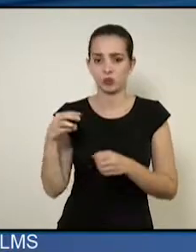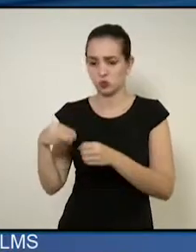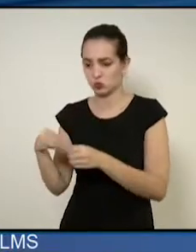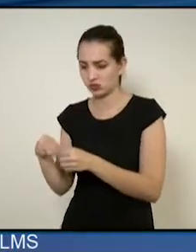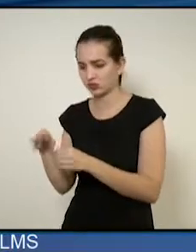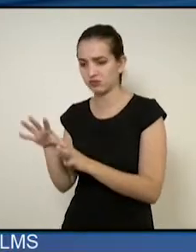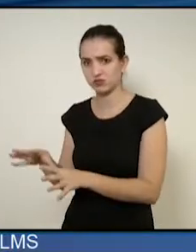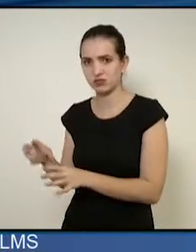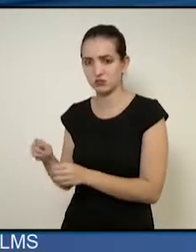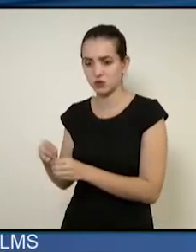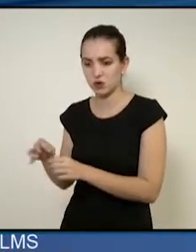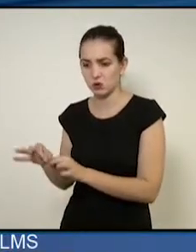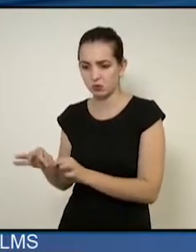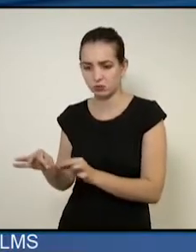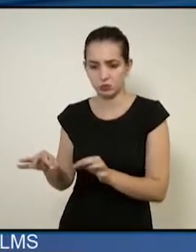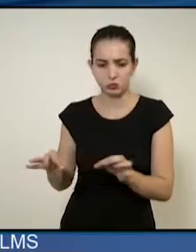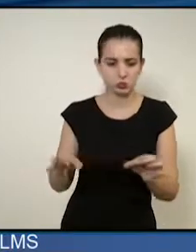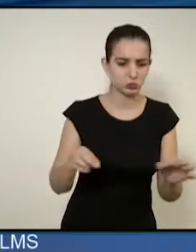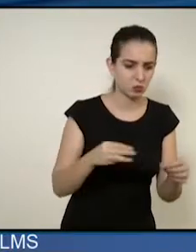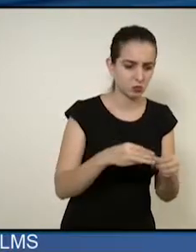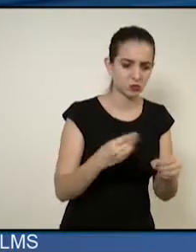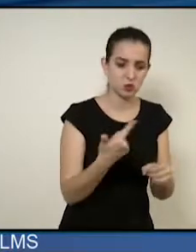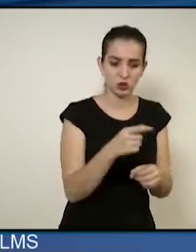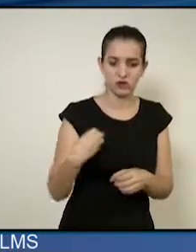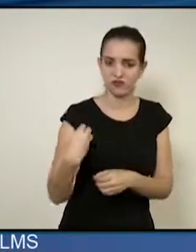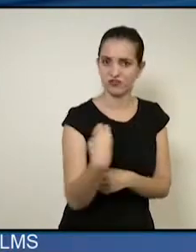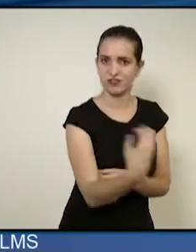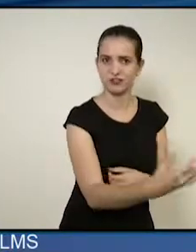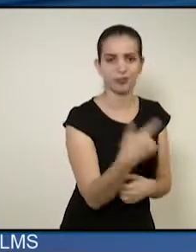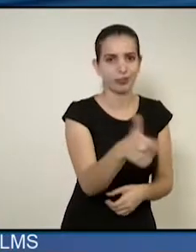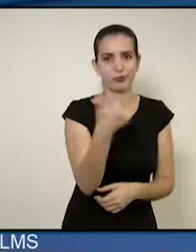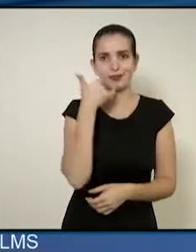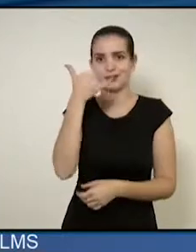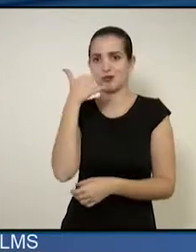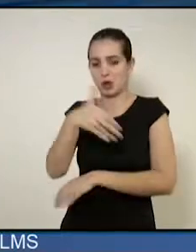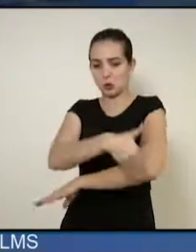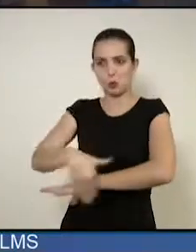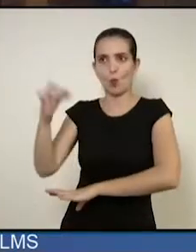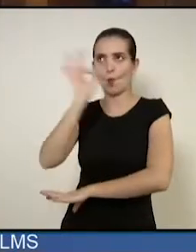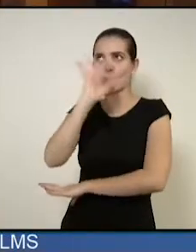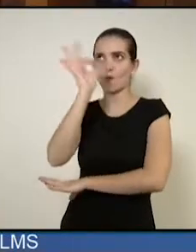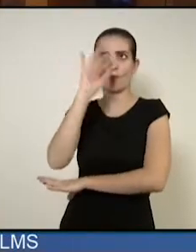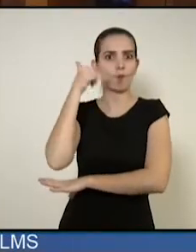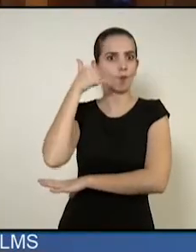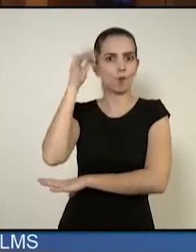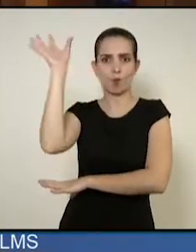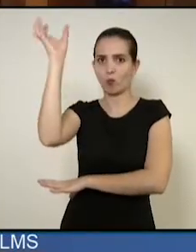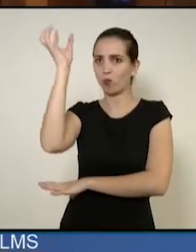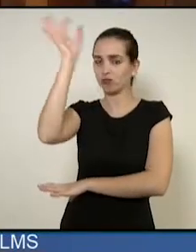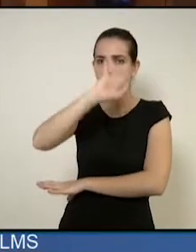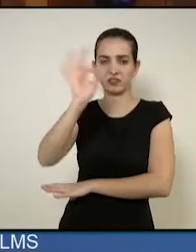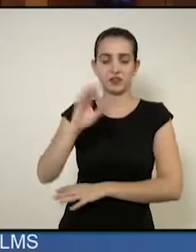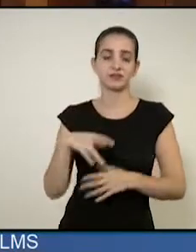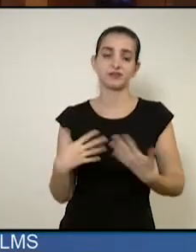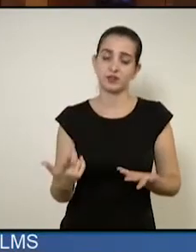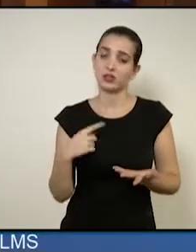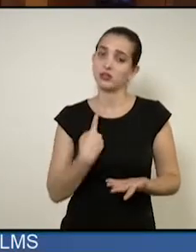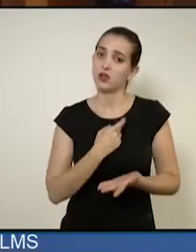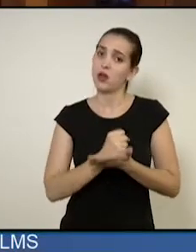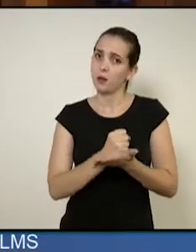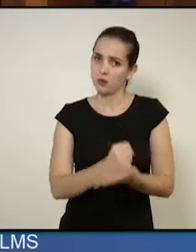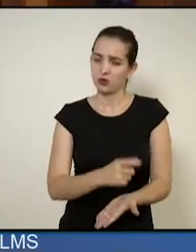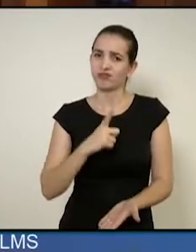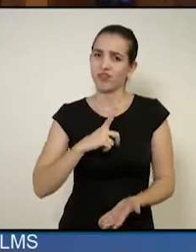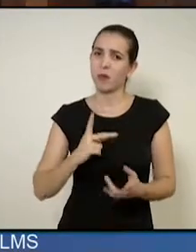temos enormes intervalos. Então, a Vossa Excelência está de parabéns, conte com o nosso apoio, temos certeza que é uma luta